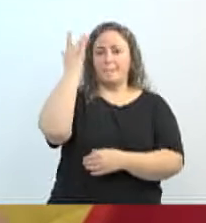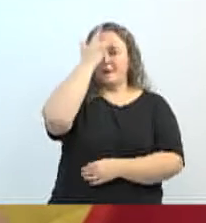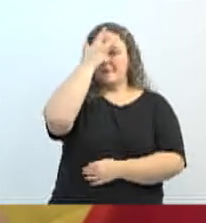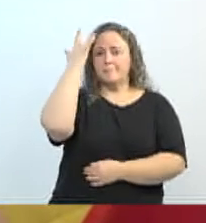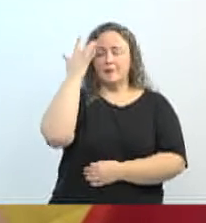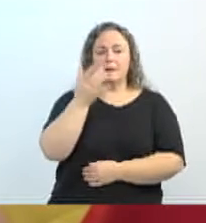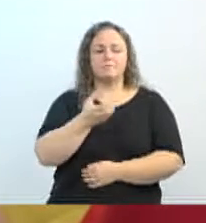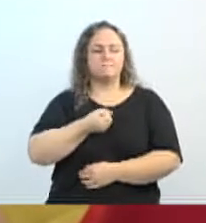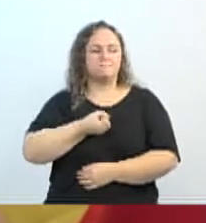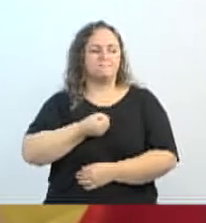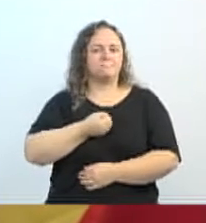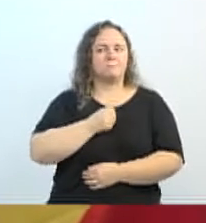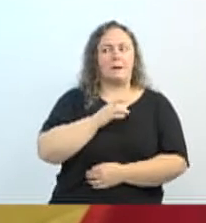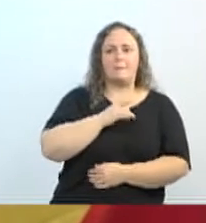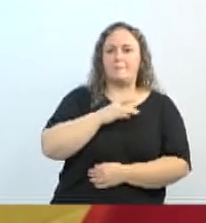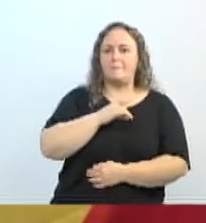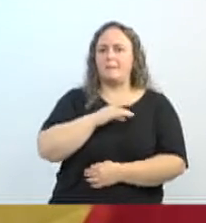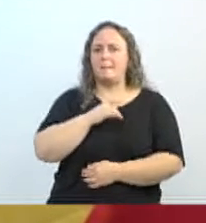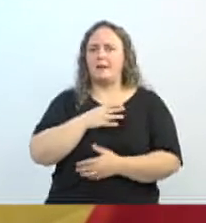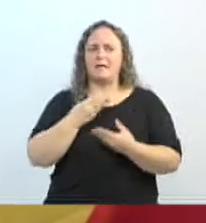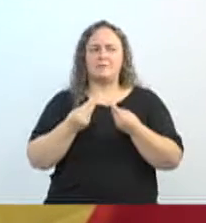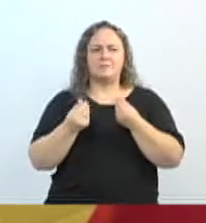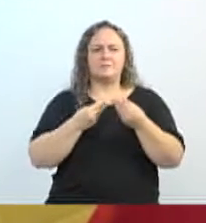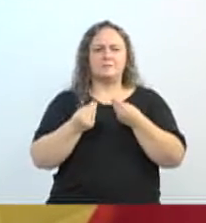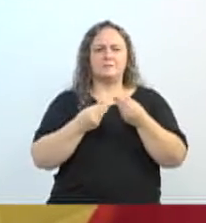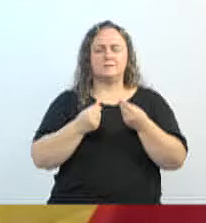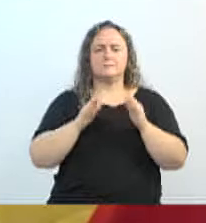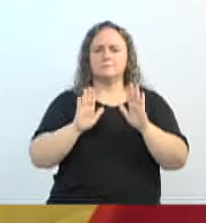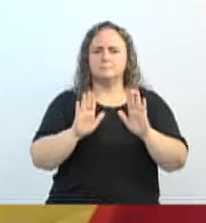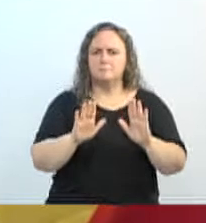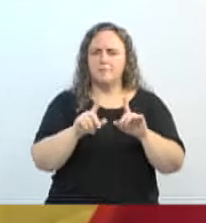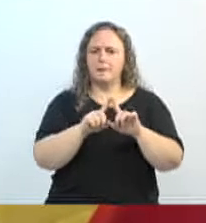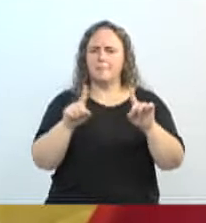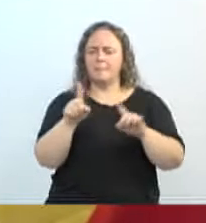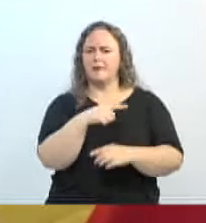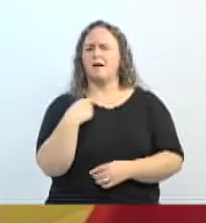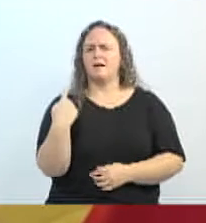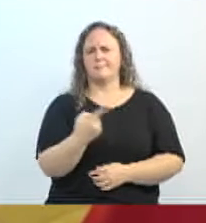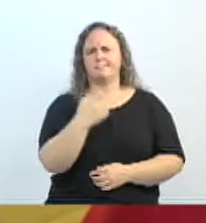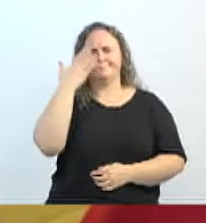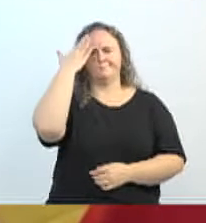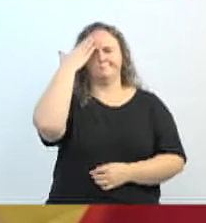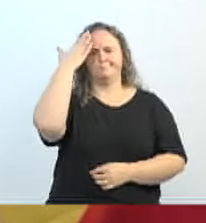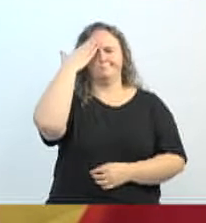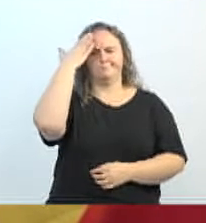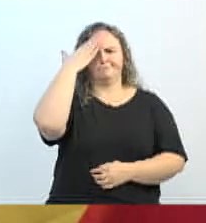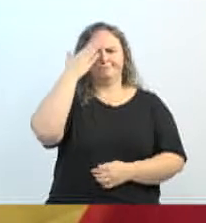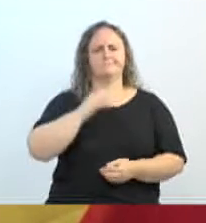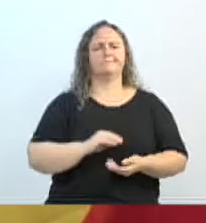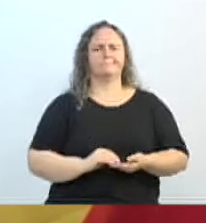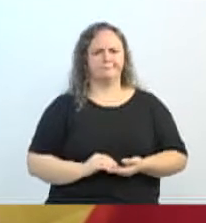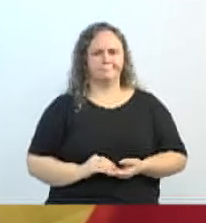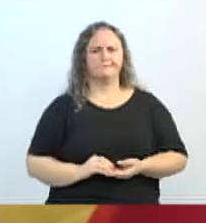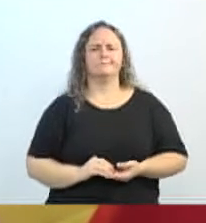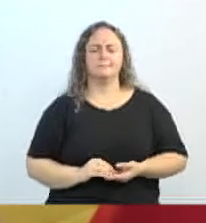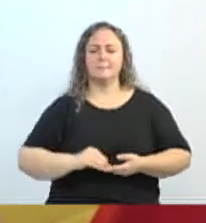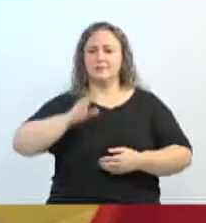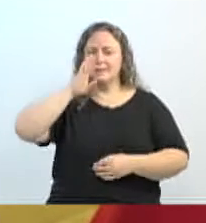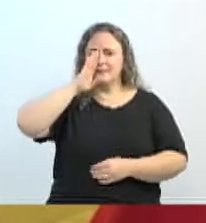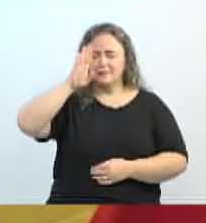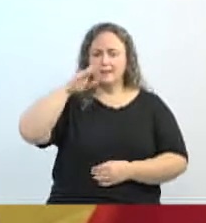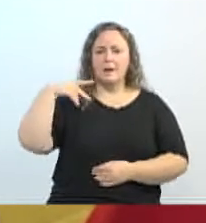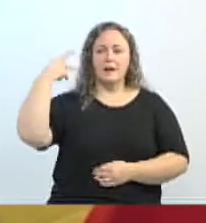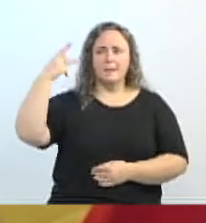temem atingir o politicamente correto. Mas a gente sabe que, principalmente a classe política, também não